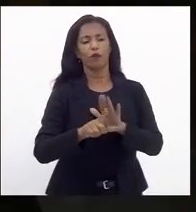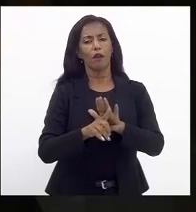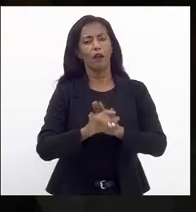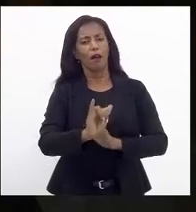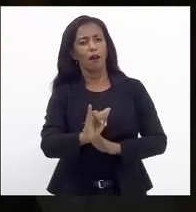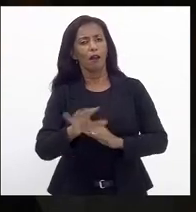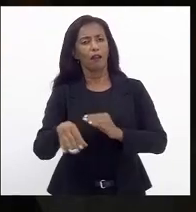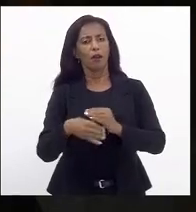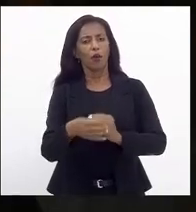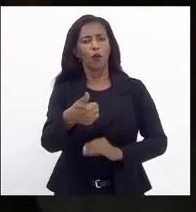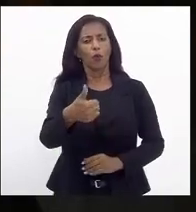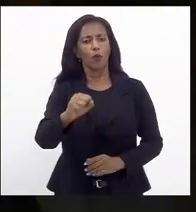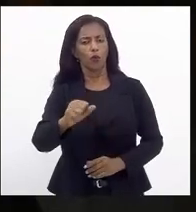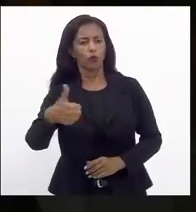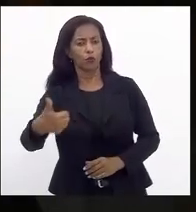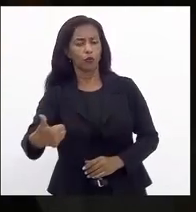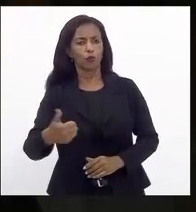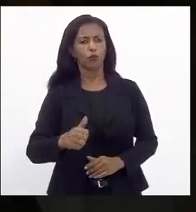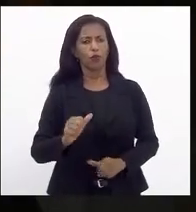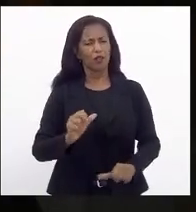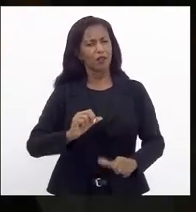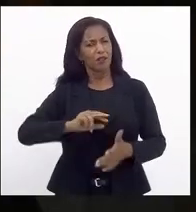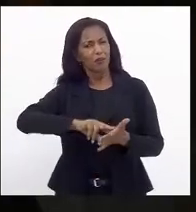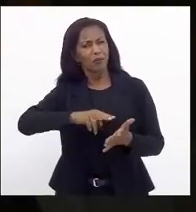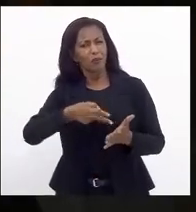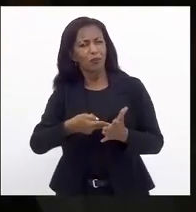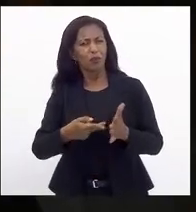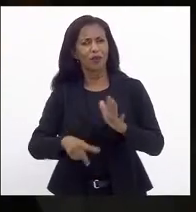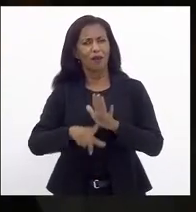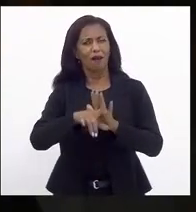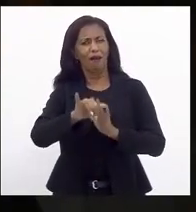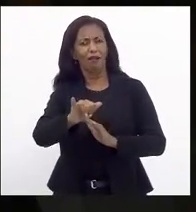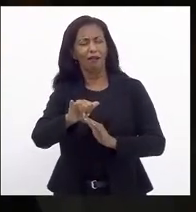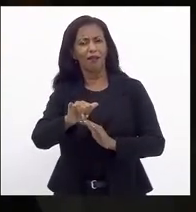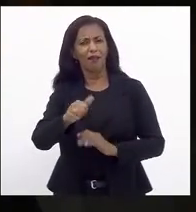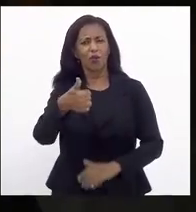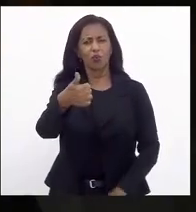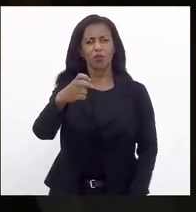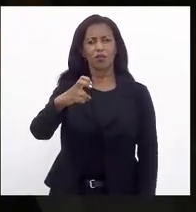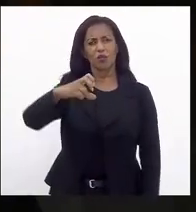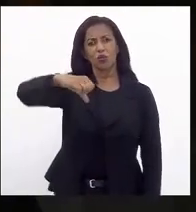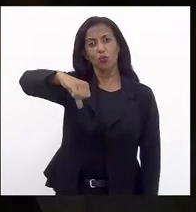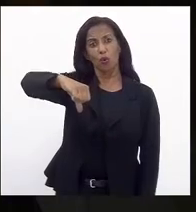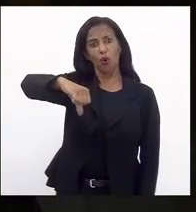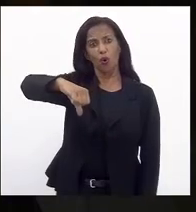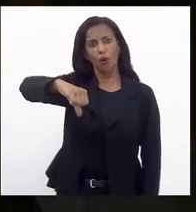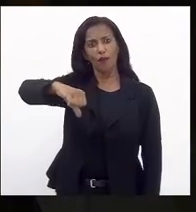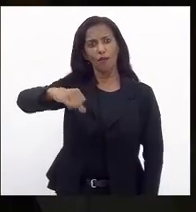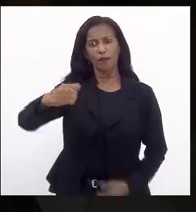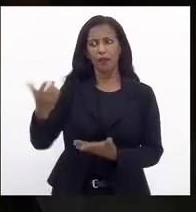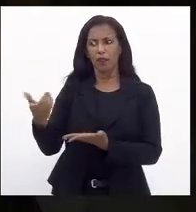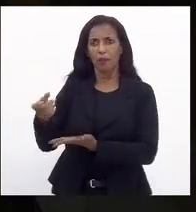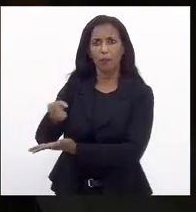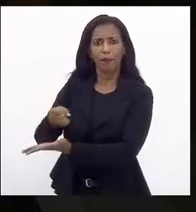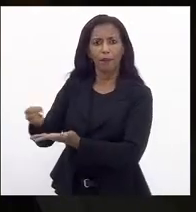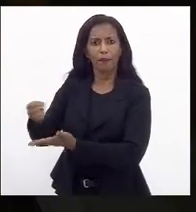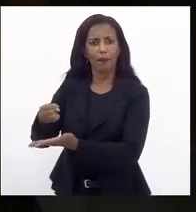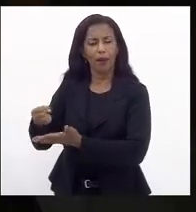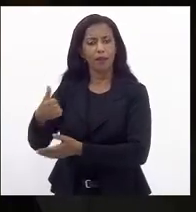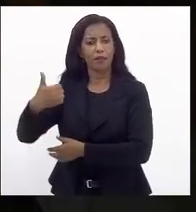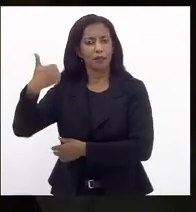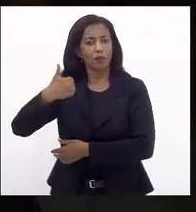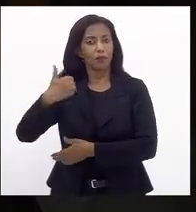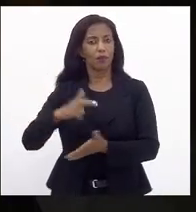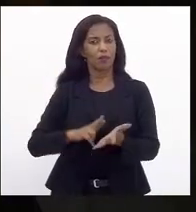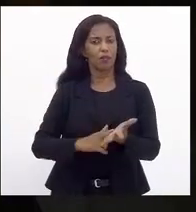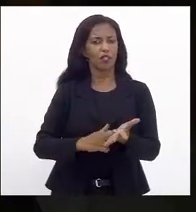lei complementar 118 um que alteraram a lei complementar 159 que deu base para o